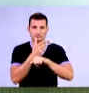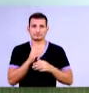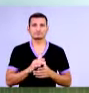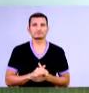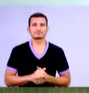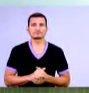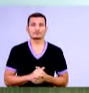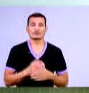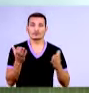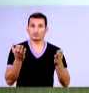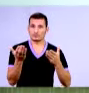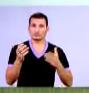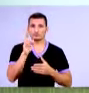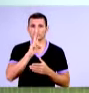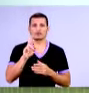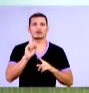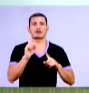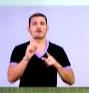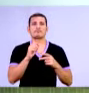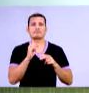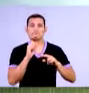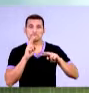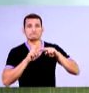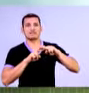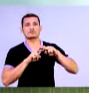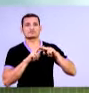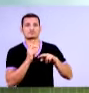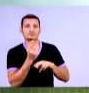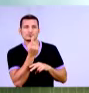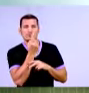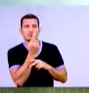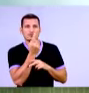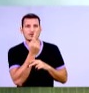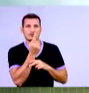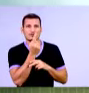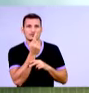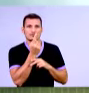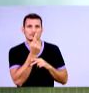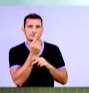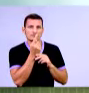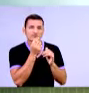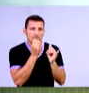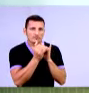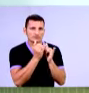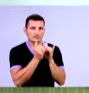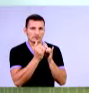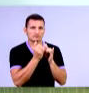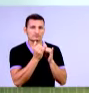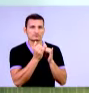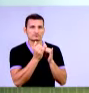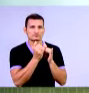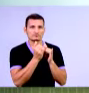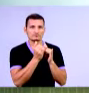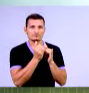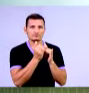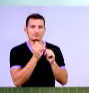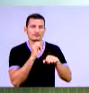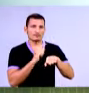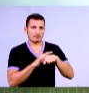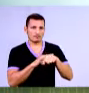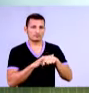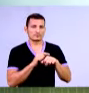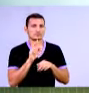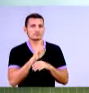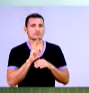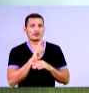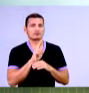que hoje o usuário ele não fica preso apenas a uma sequência de tempo. Né? O usuário